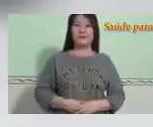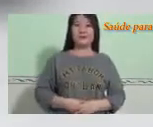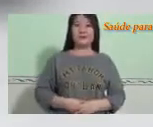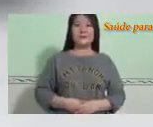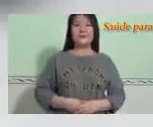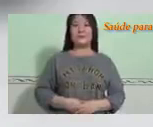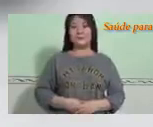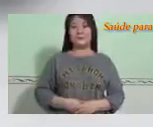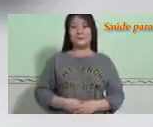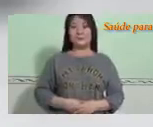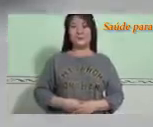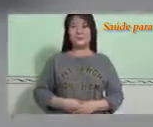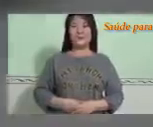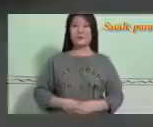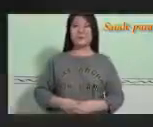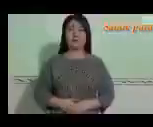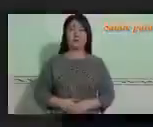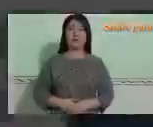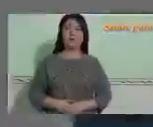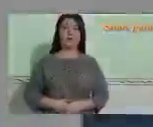por exemplo.